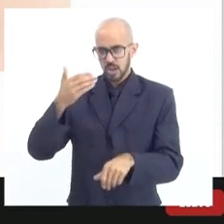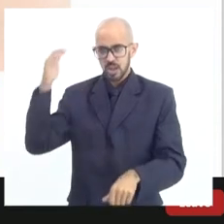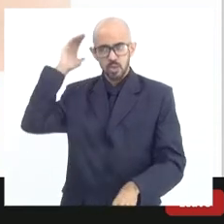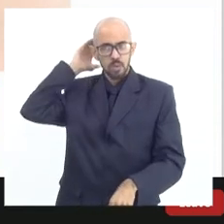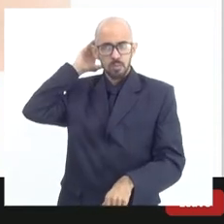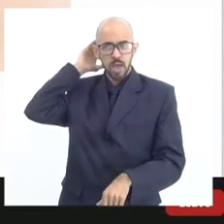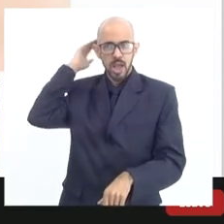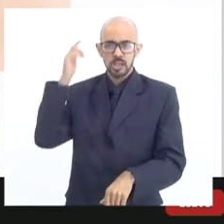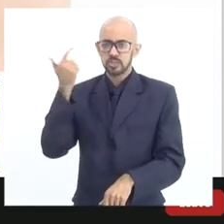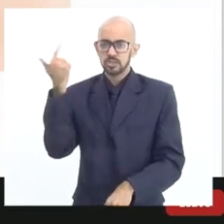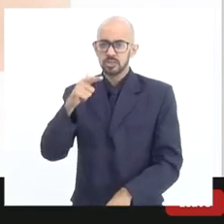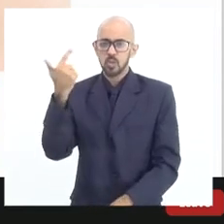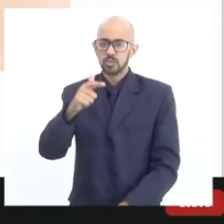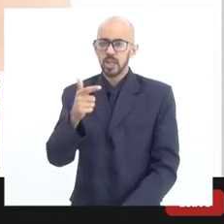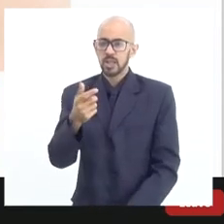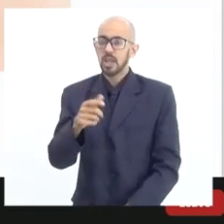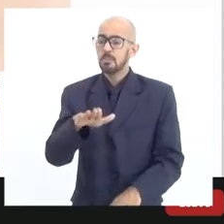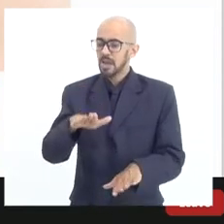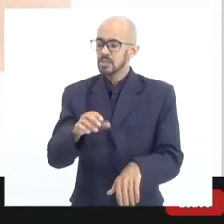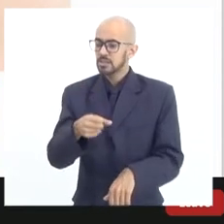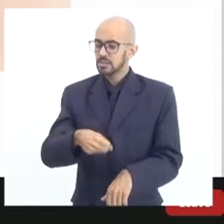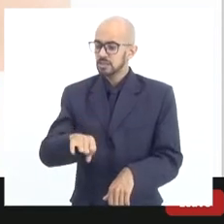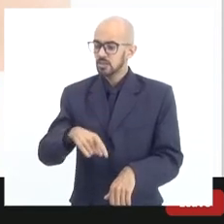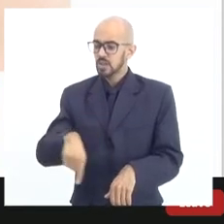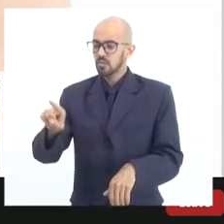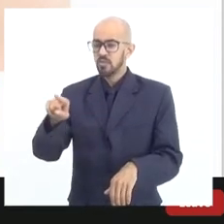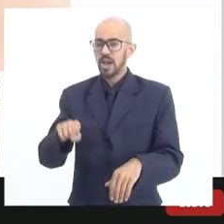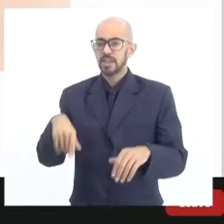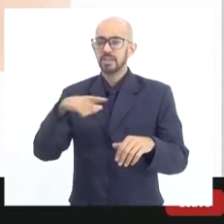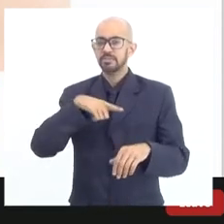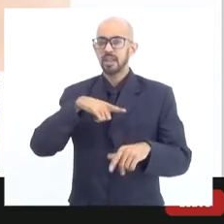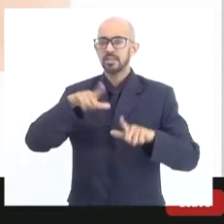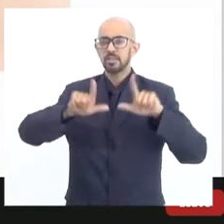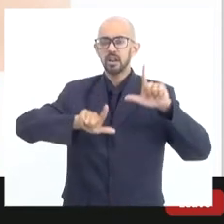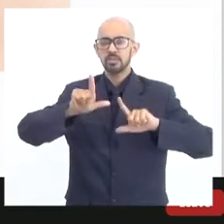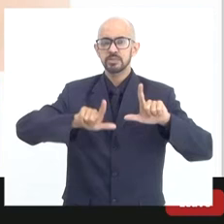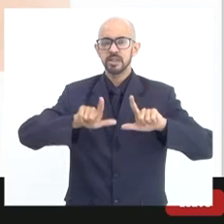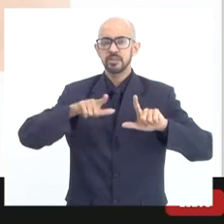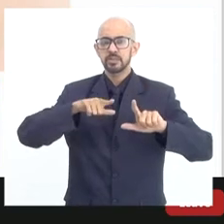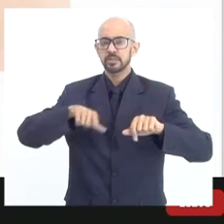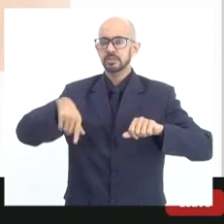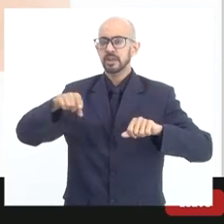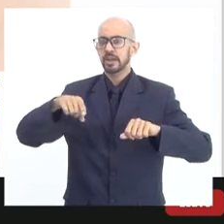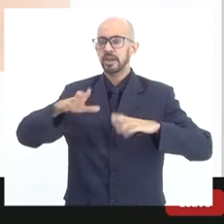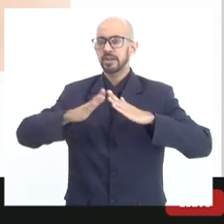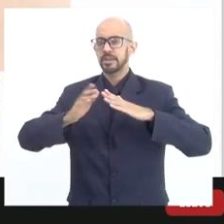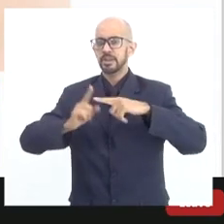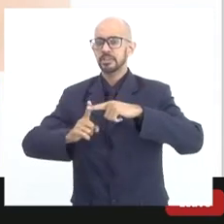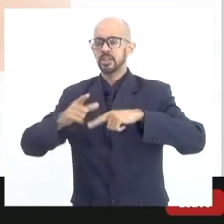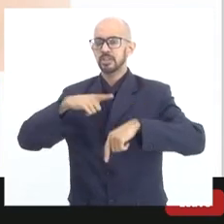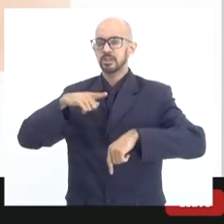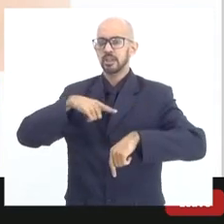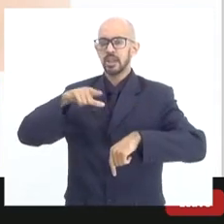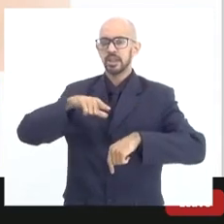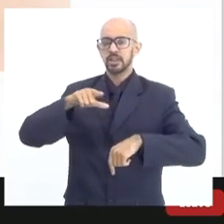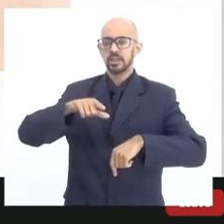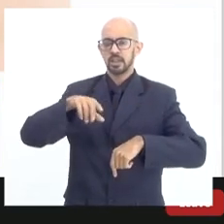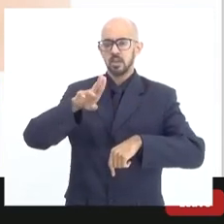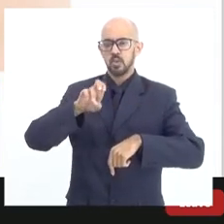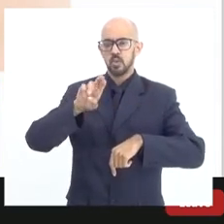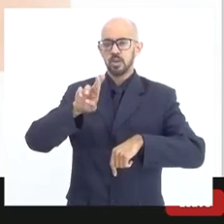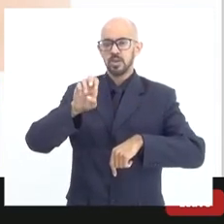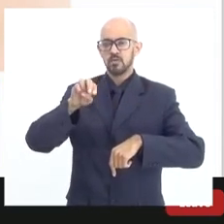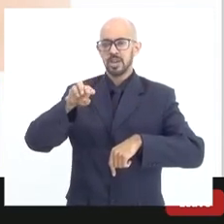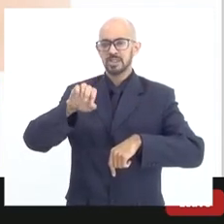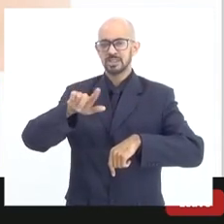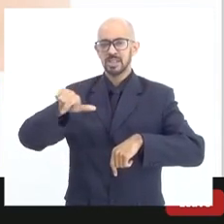temos. Né? Quem tem Folha Universal, quem tem TV, quem tem uma bancada, né? E quem tem também uma